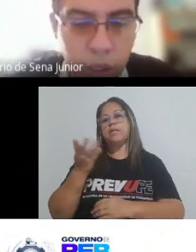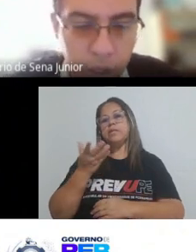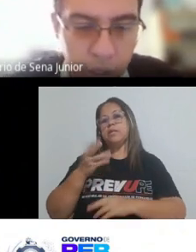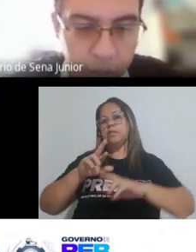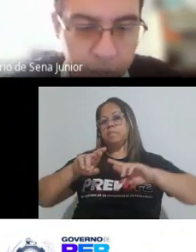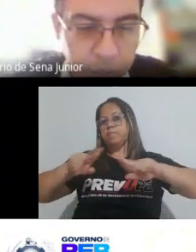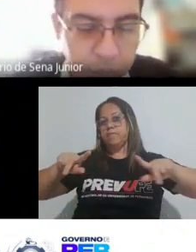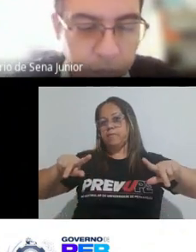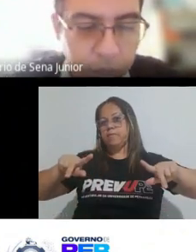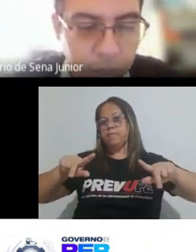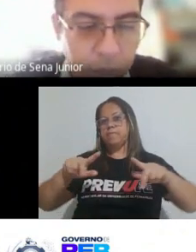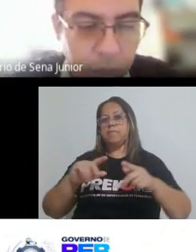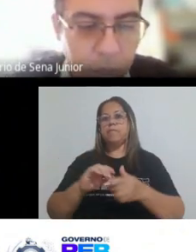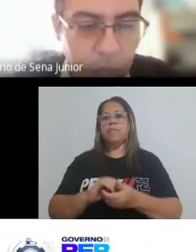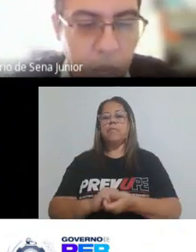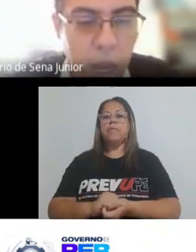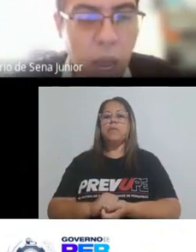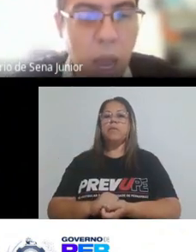distintas.